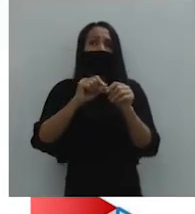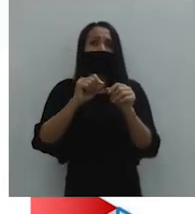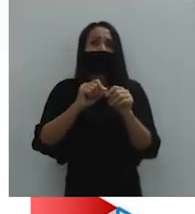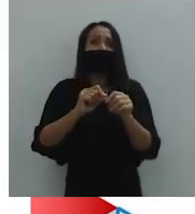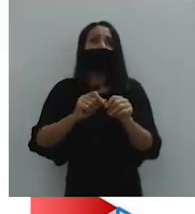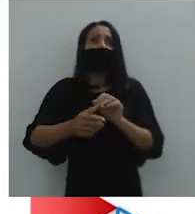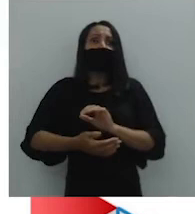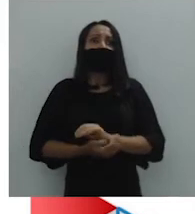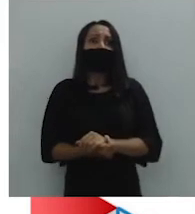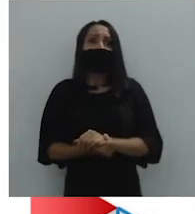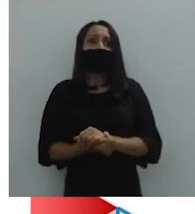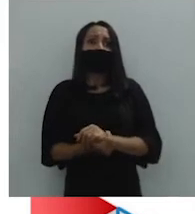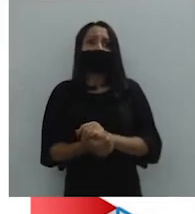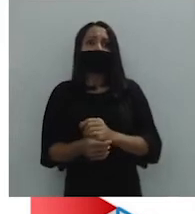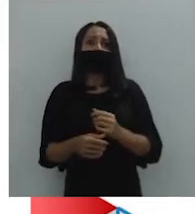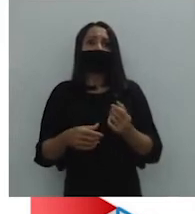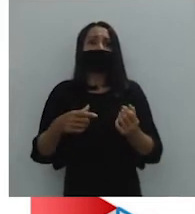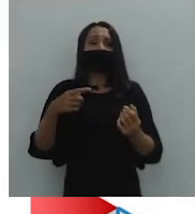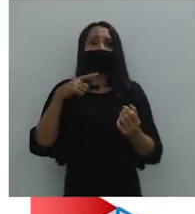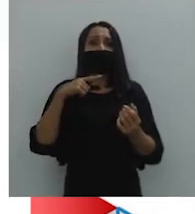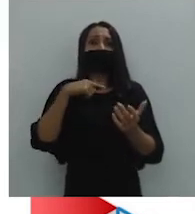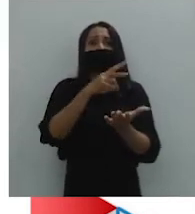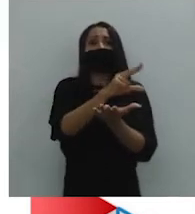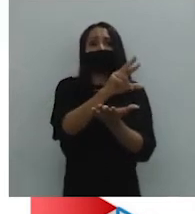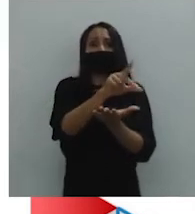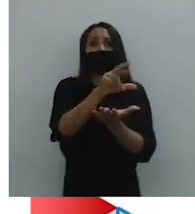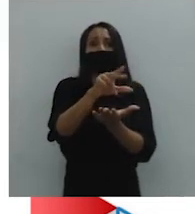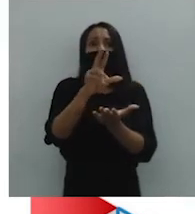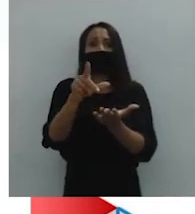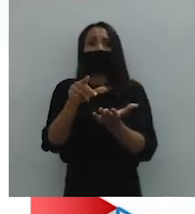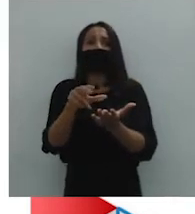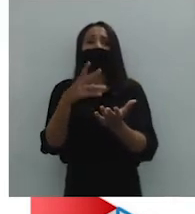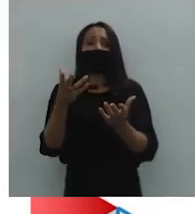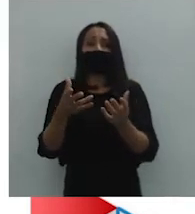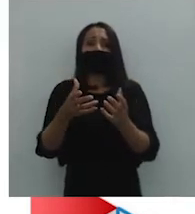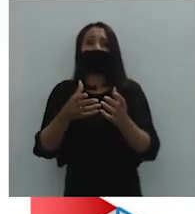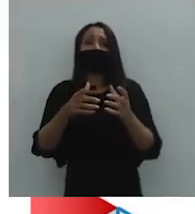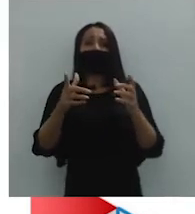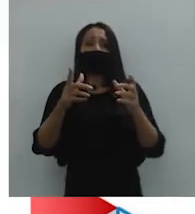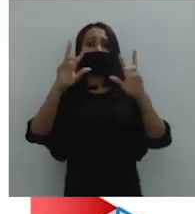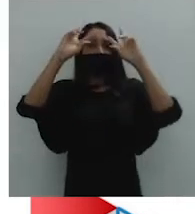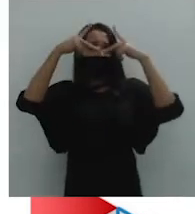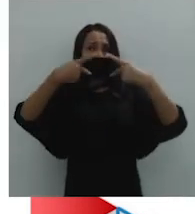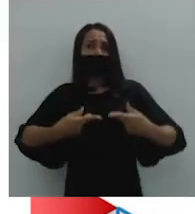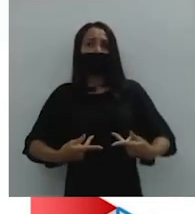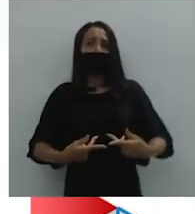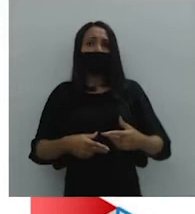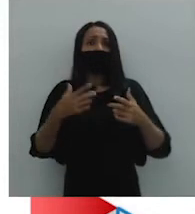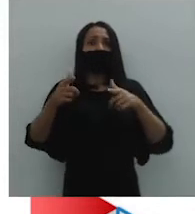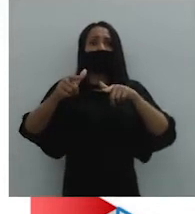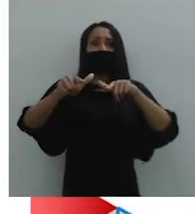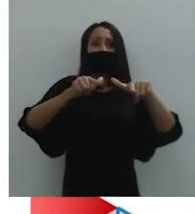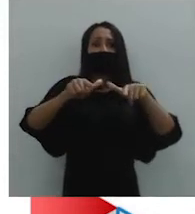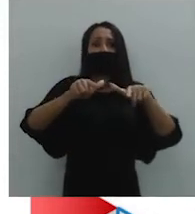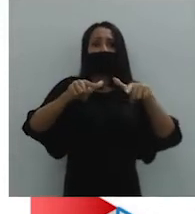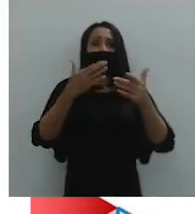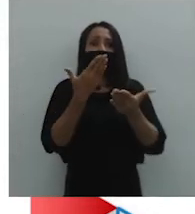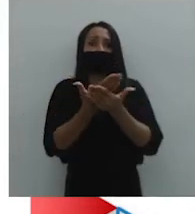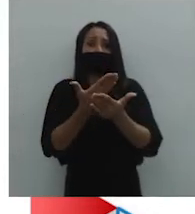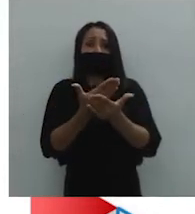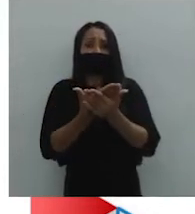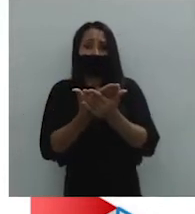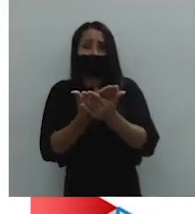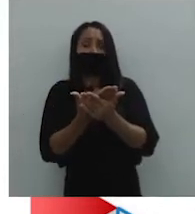elas correspondem aos variados tipos de atividades humanas, principalmente como trabalho, estudo